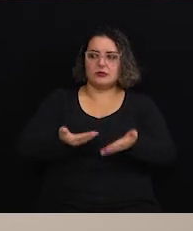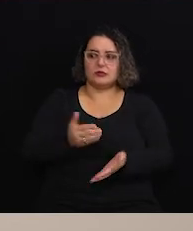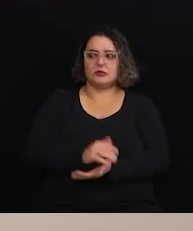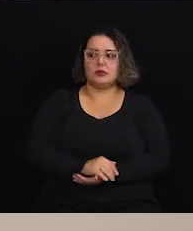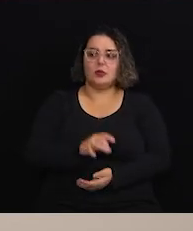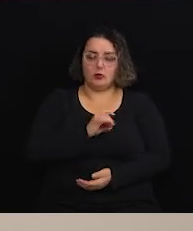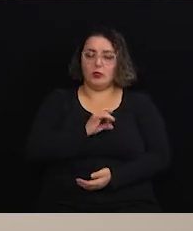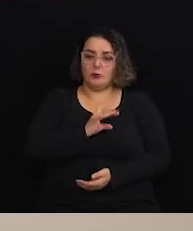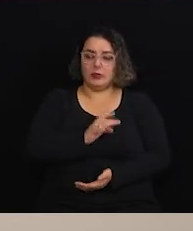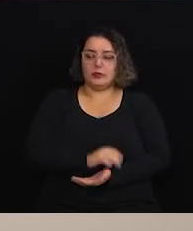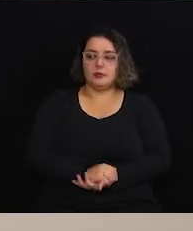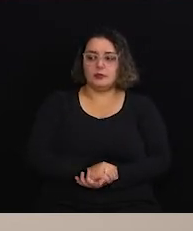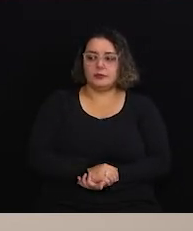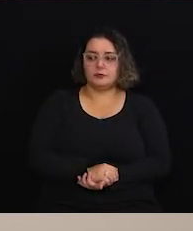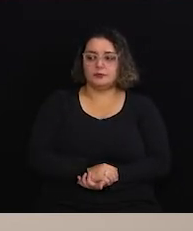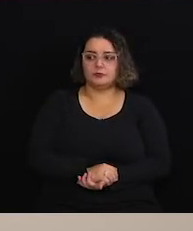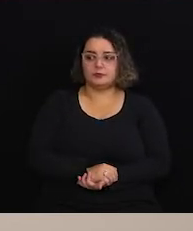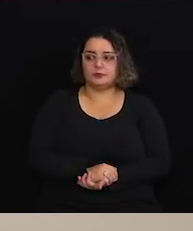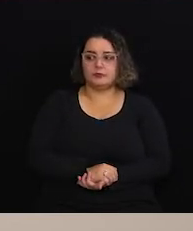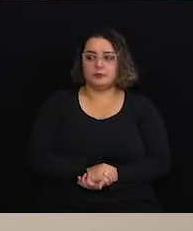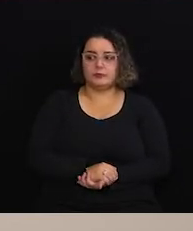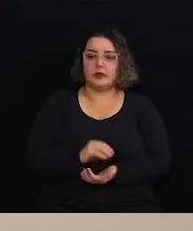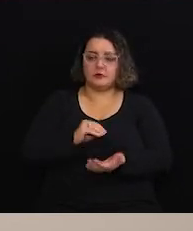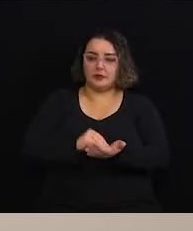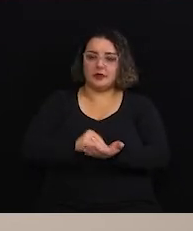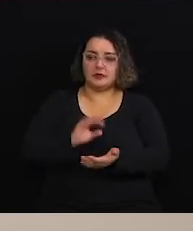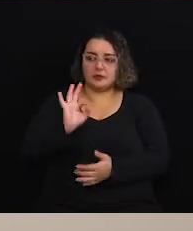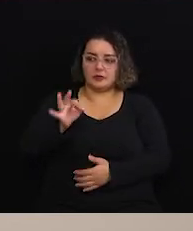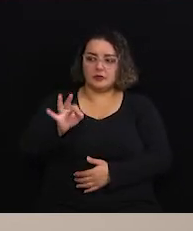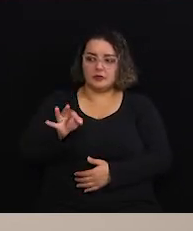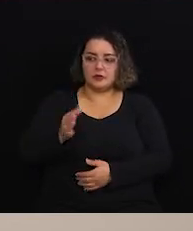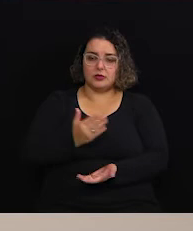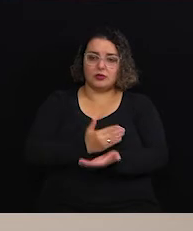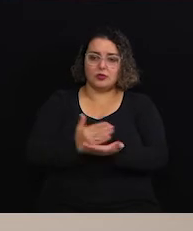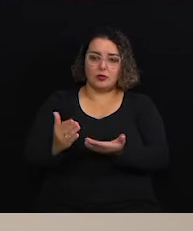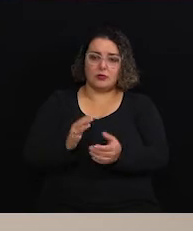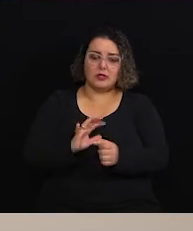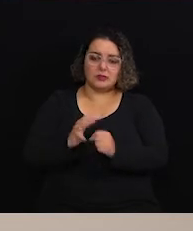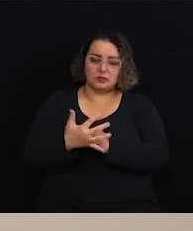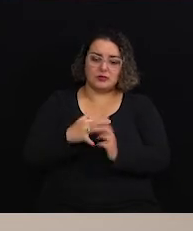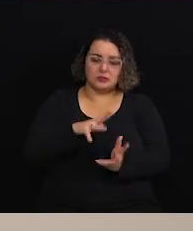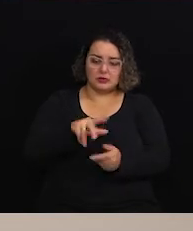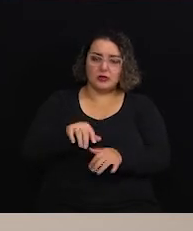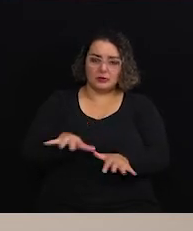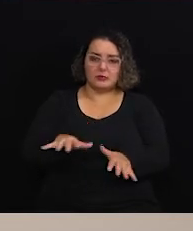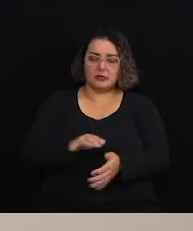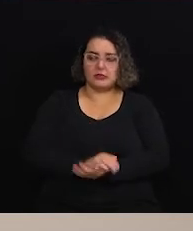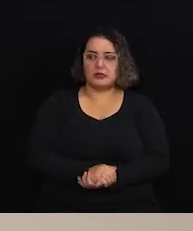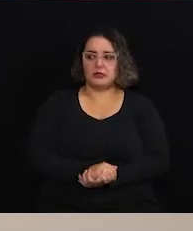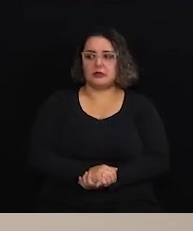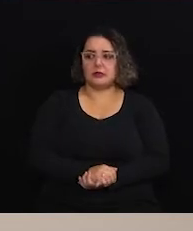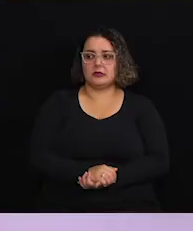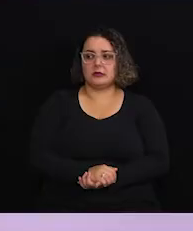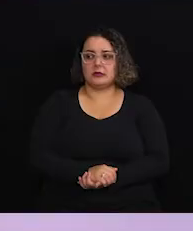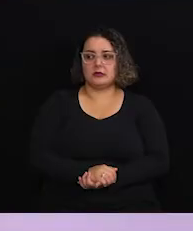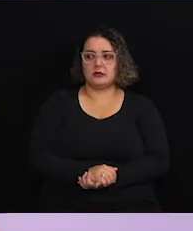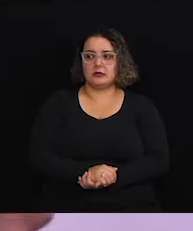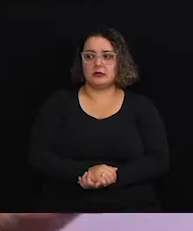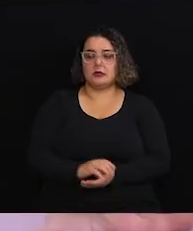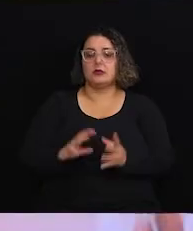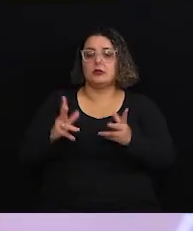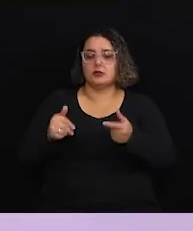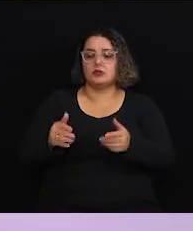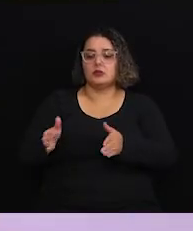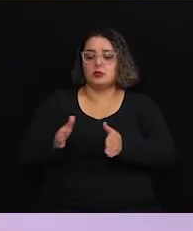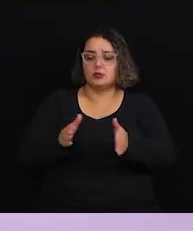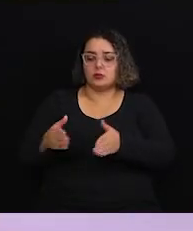pelo medo, né, aquela incerteza que a gente tinha, principalmente no começo da pandemia, sobre tudo, né, que aconteceu. Diante